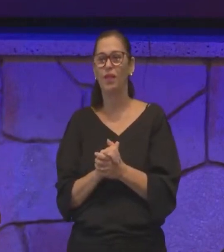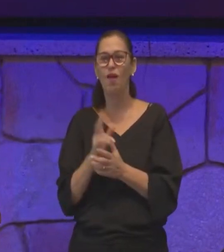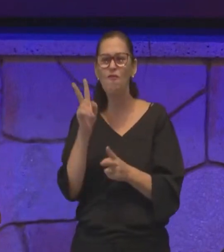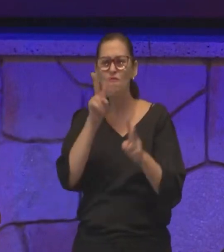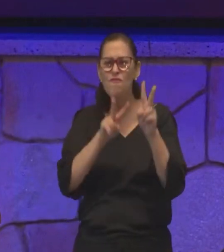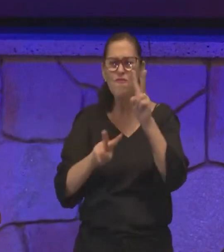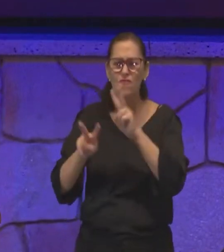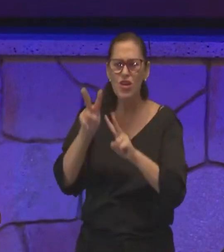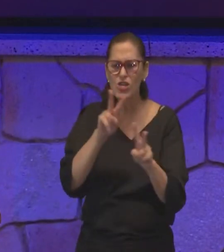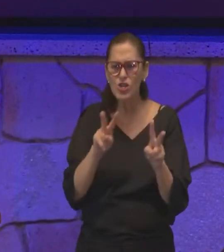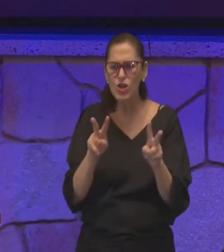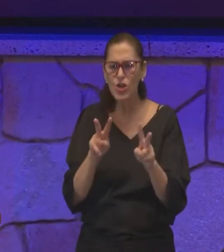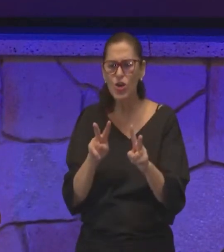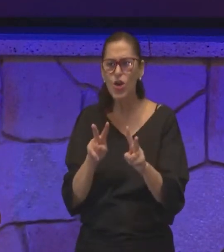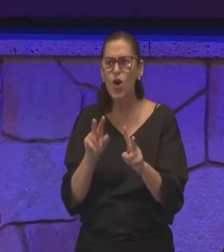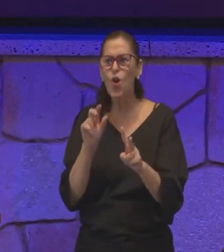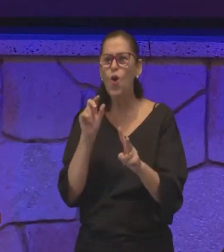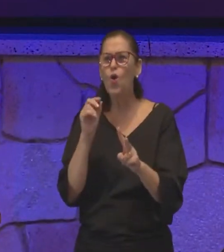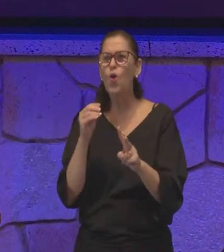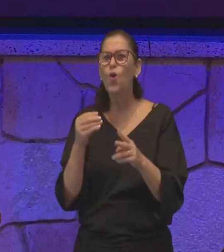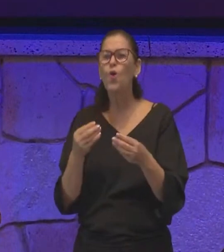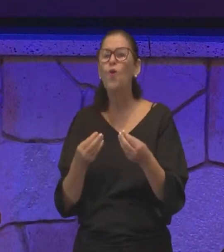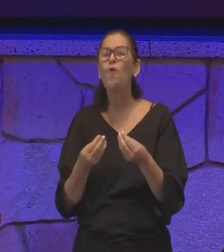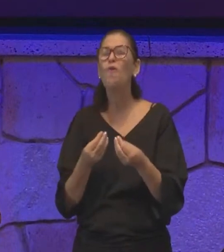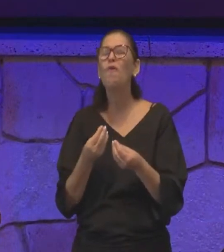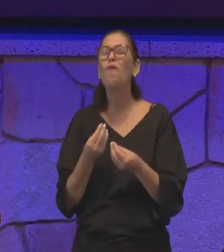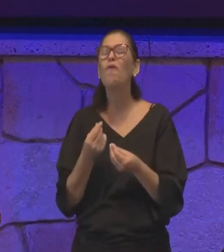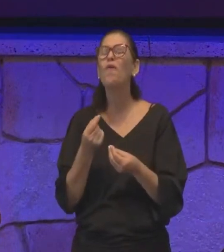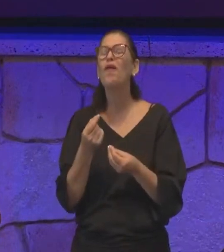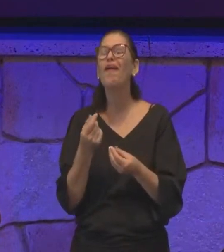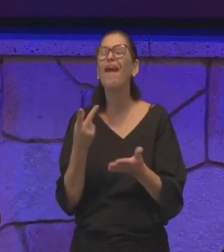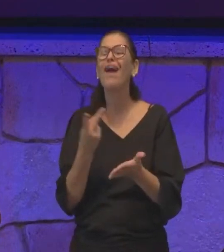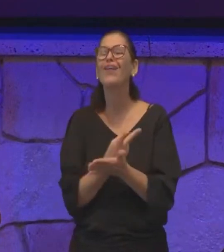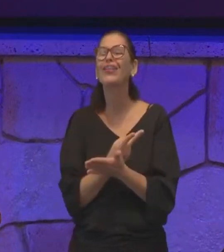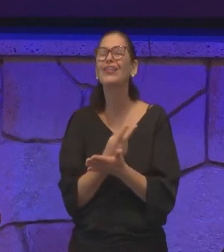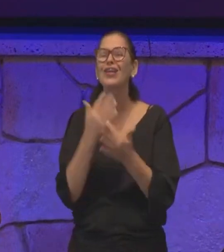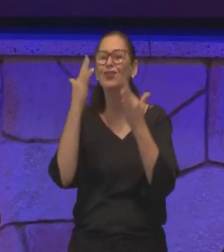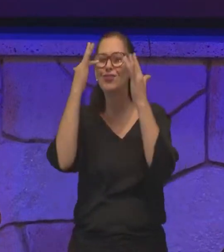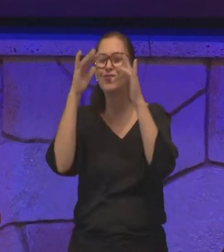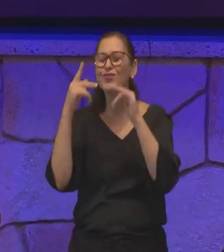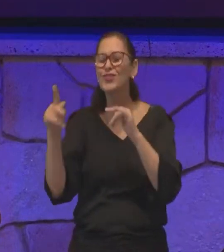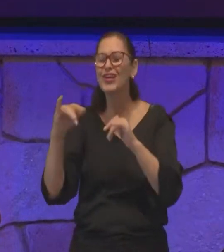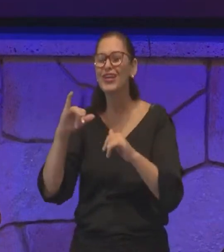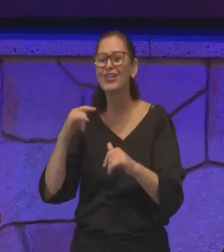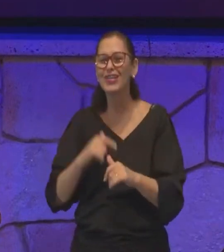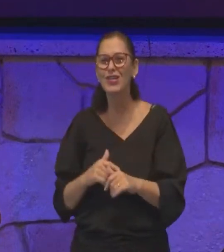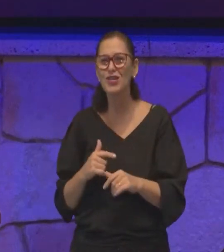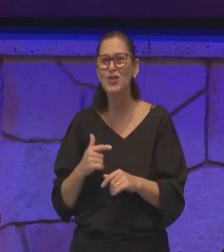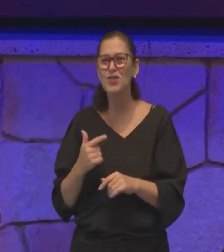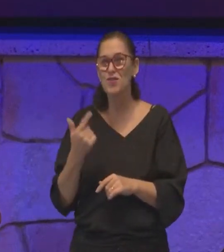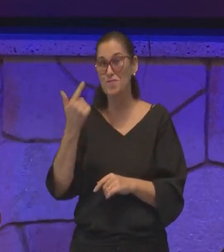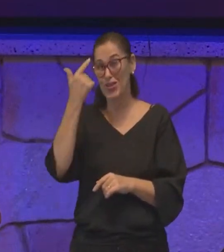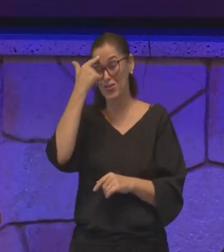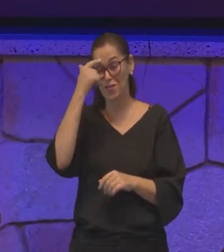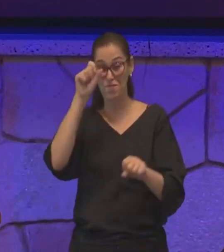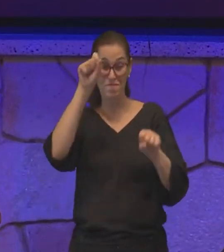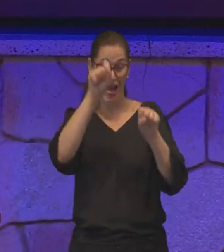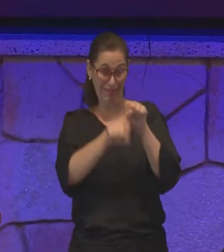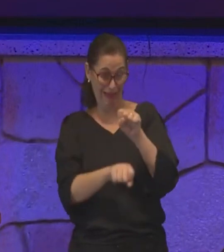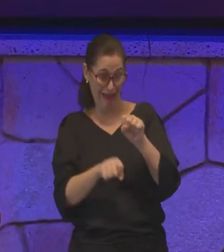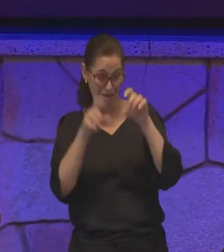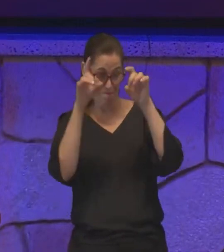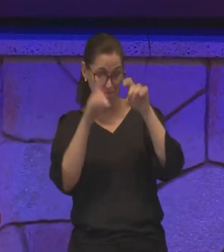Vejamos em que lhe darão os sonhos. Eles acharam que com aquela alternativa de jogá-lo no buraco ou